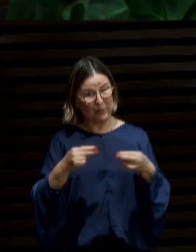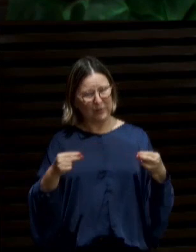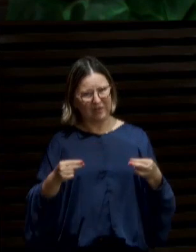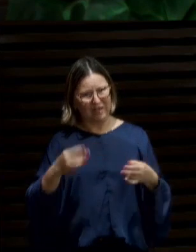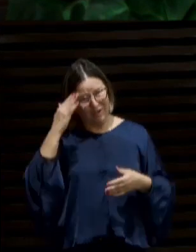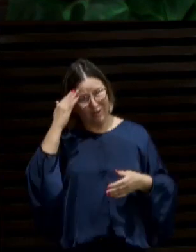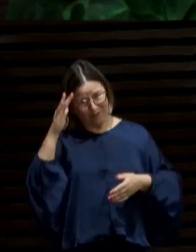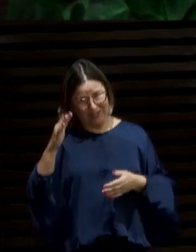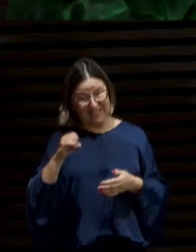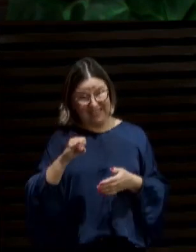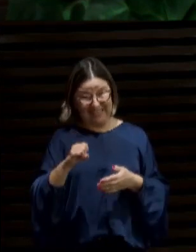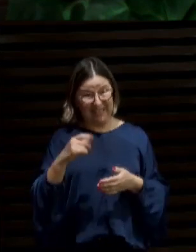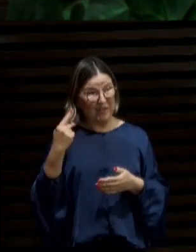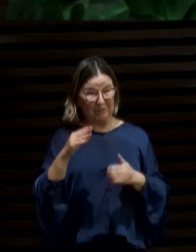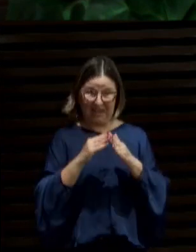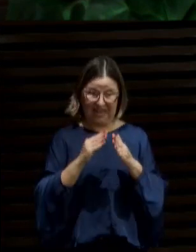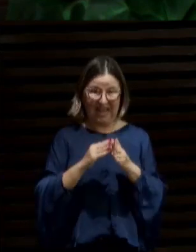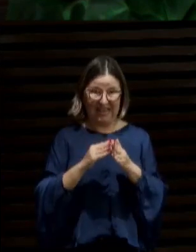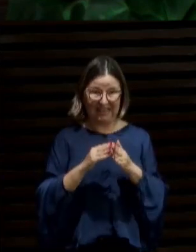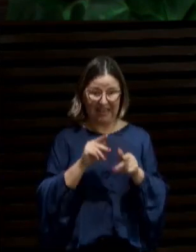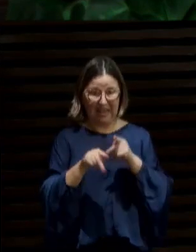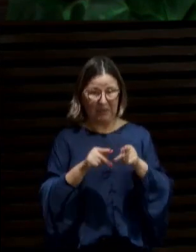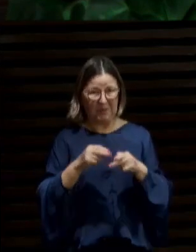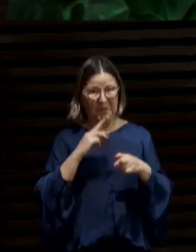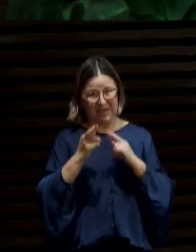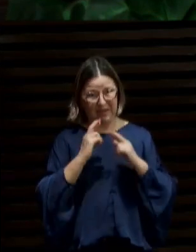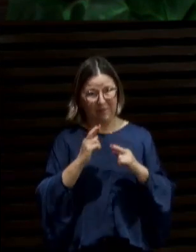as pessoas reclamam, mas na minha reclama.